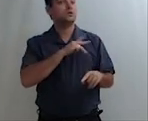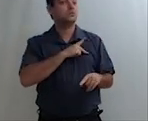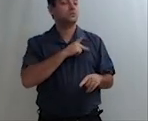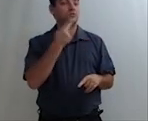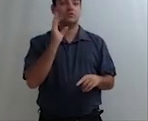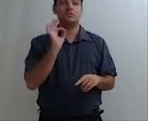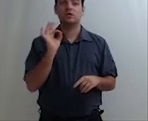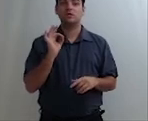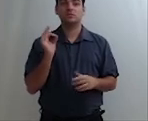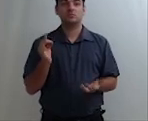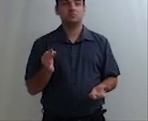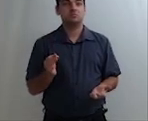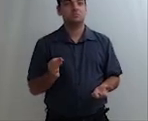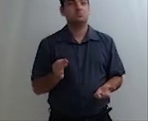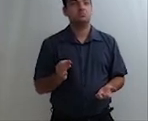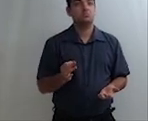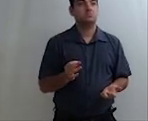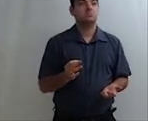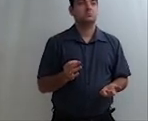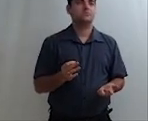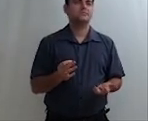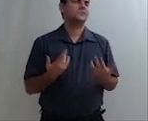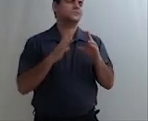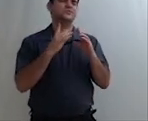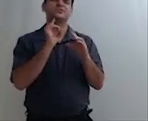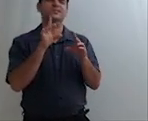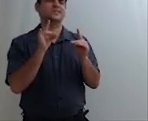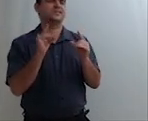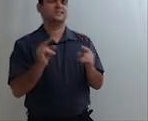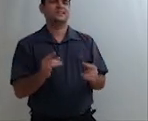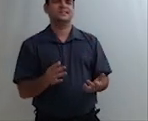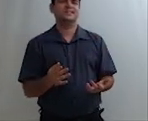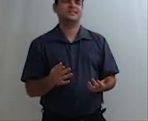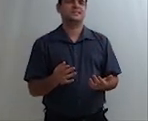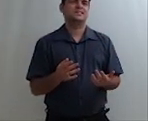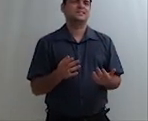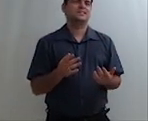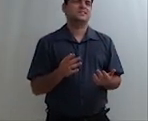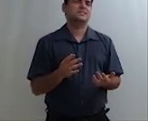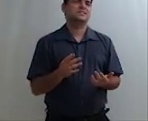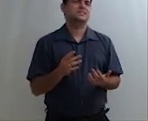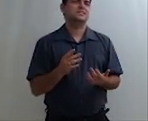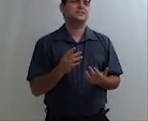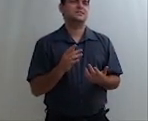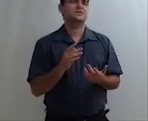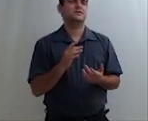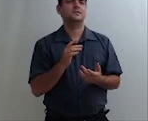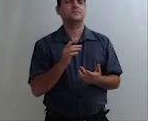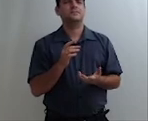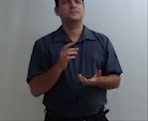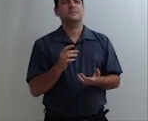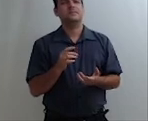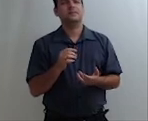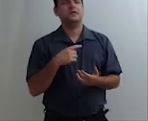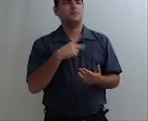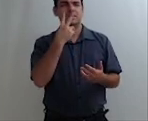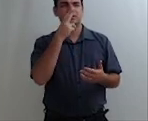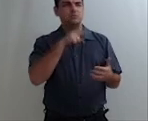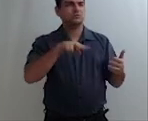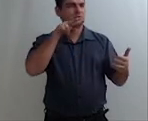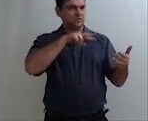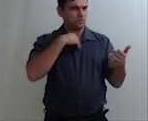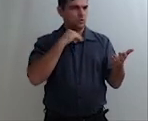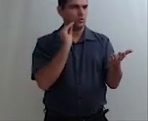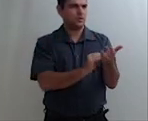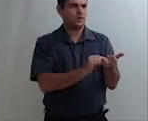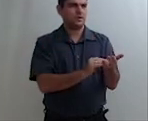Federal Então as questões são essas e havia até um um um um uma observação destaque aqui dos colegas